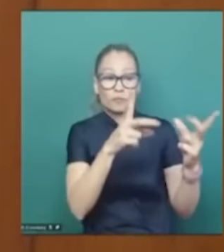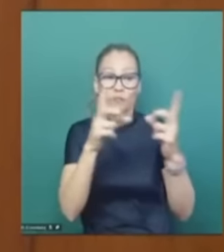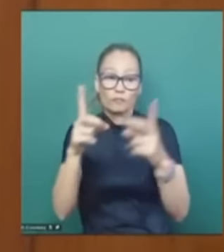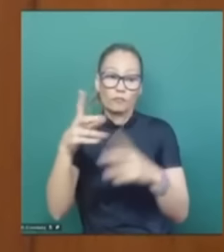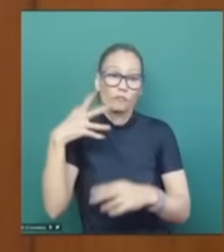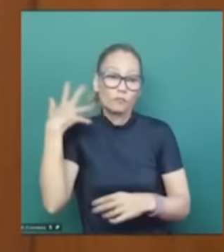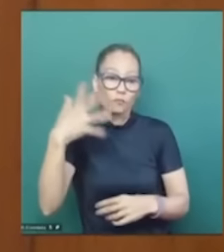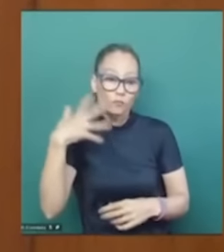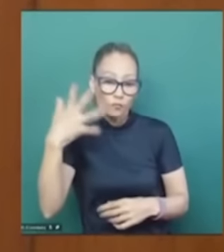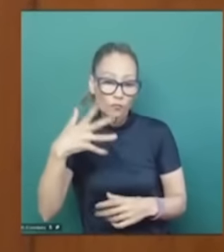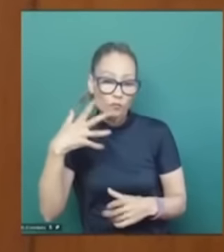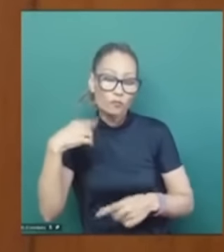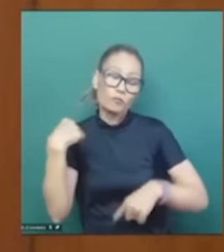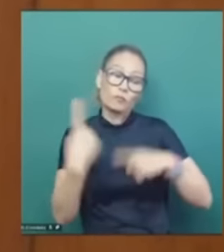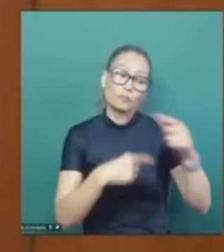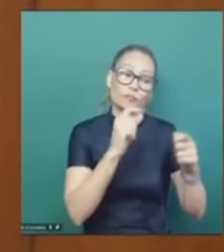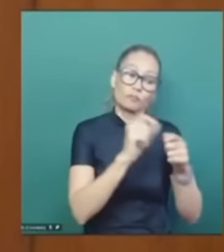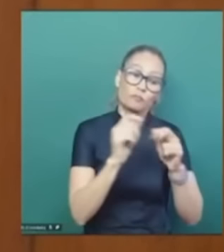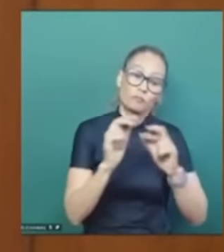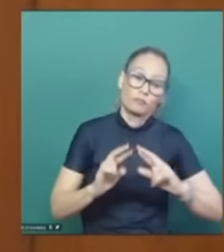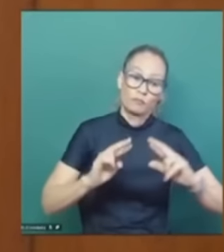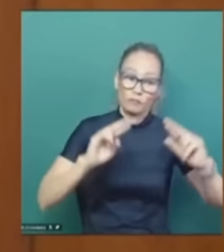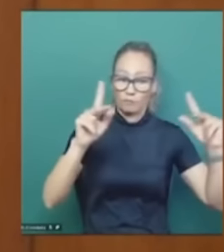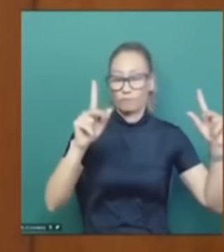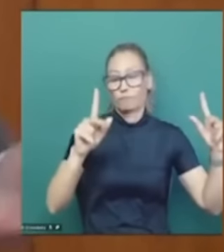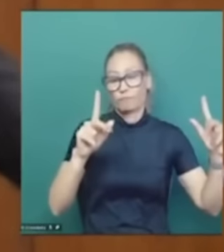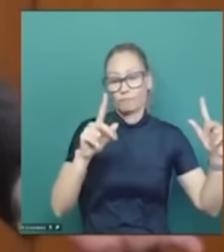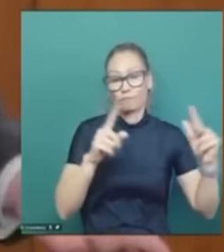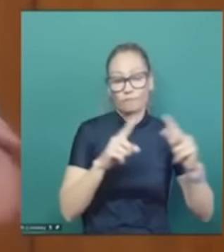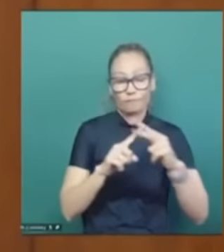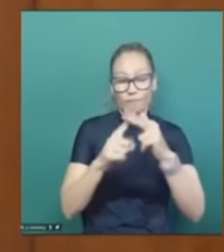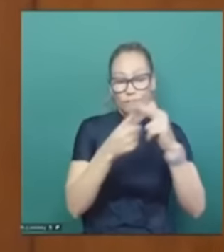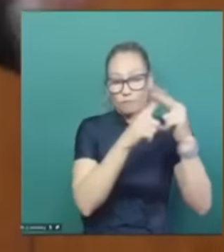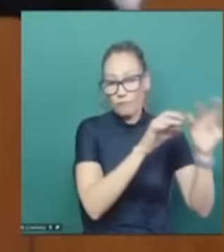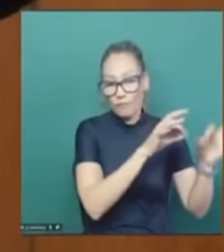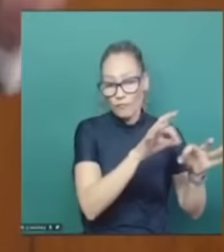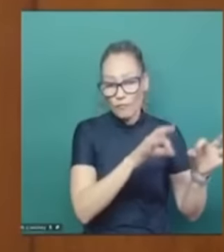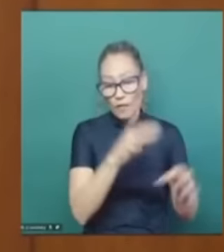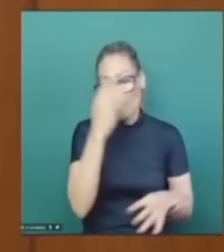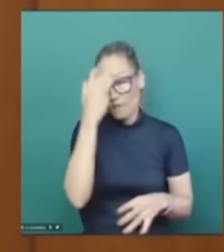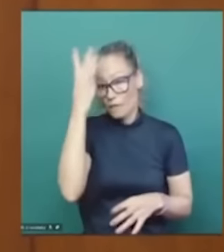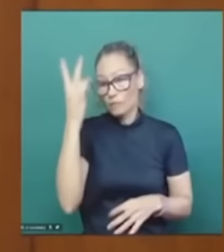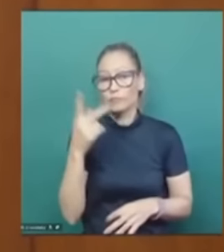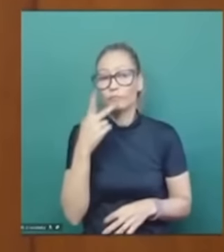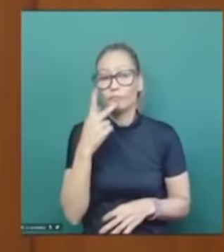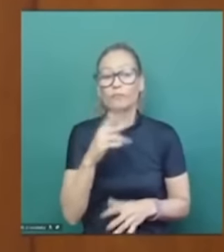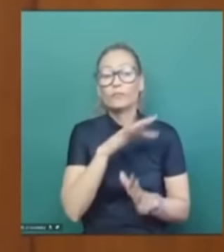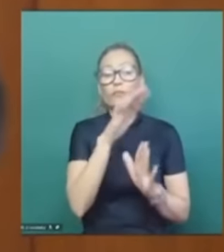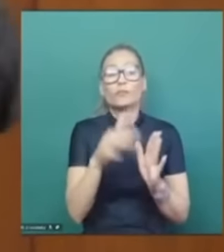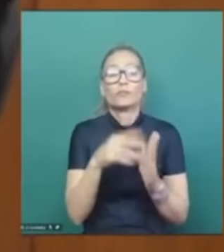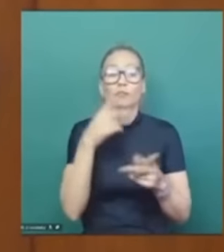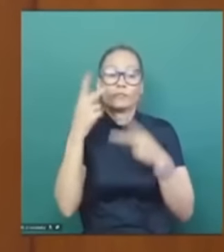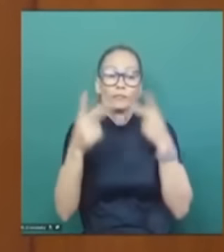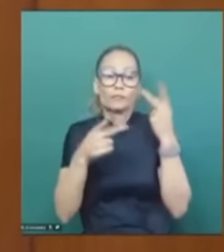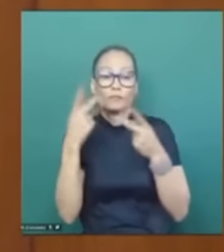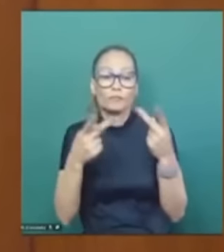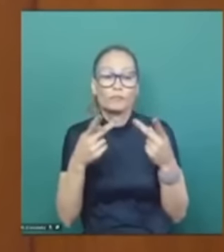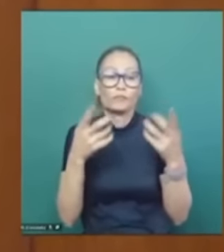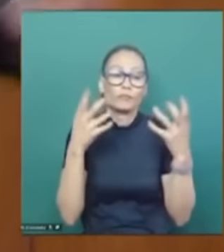outra coisa durante a revisão. É muito fácil chegar aqui e falar o que todo mundo quer ouvir. Falar, olha, eu vou construir um grande